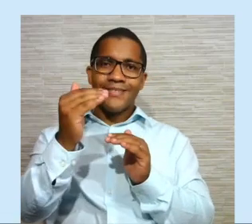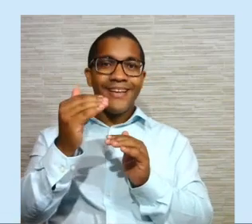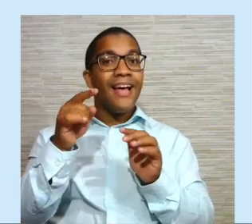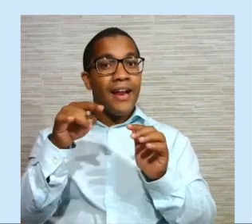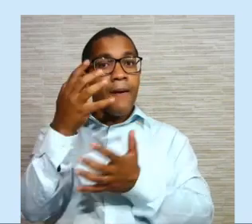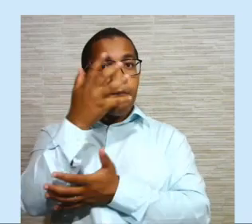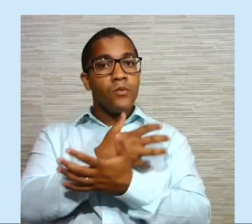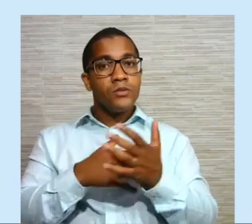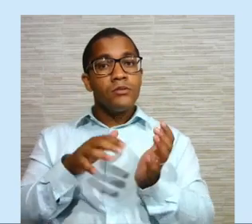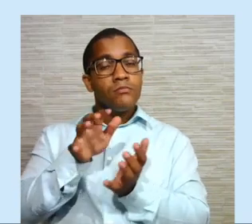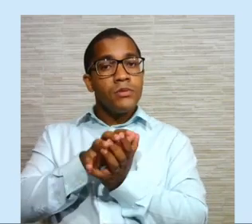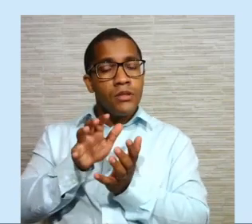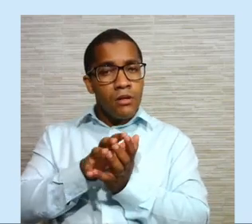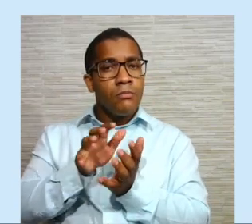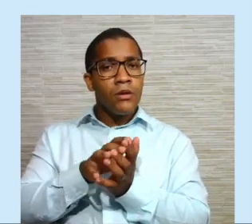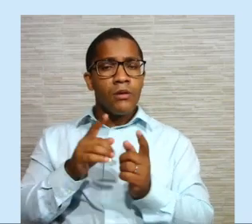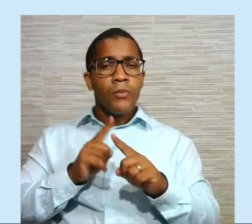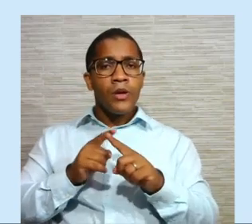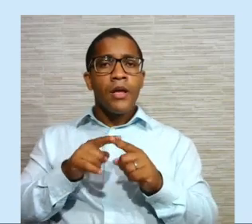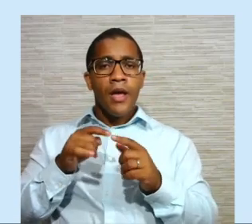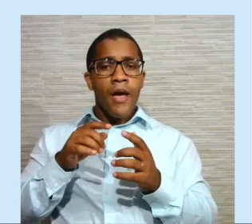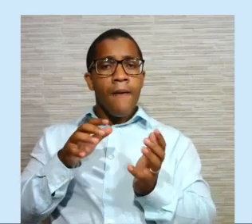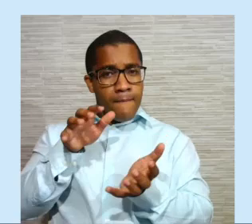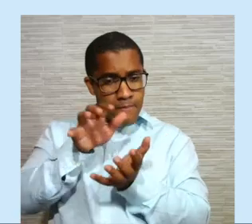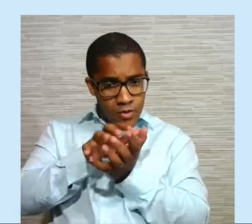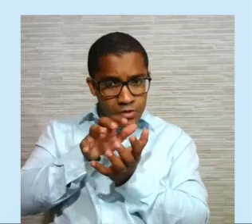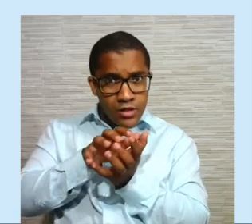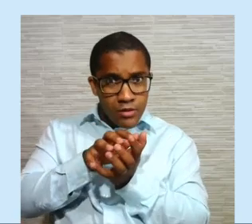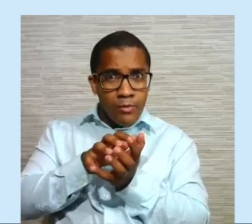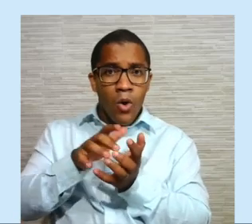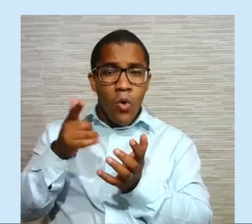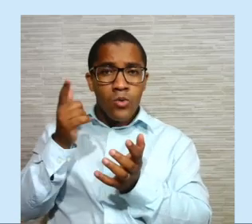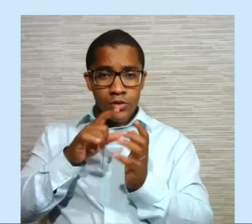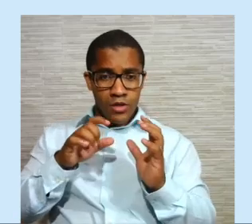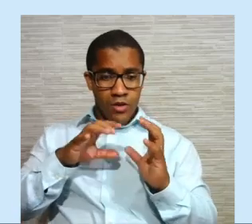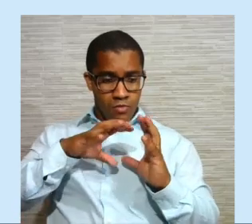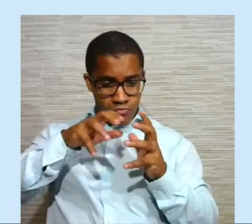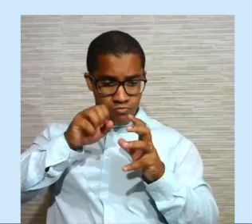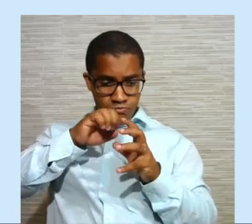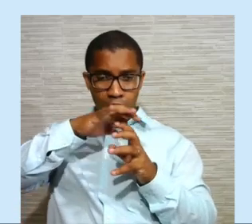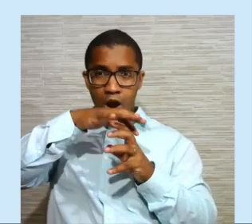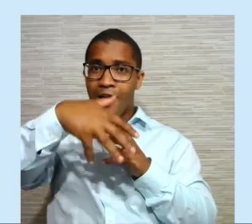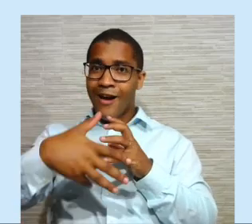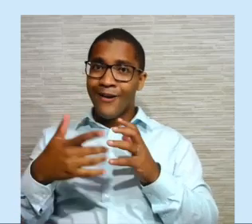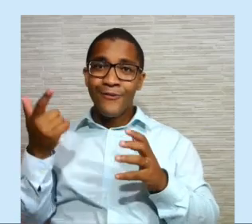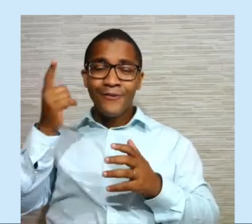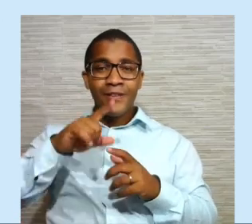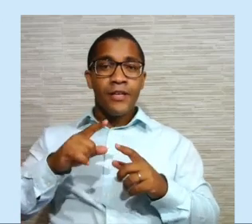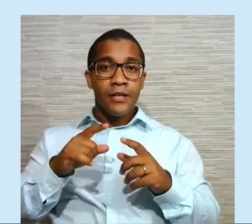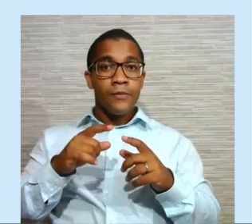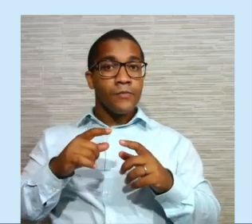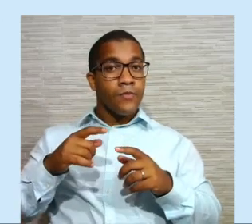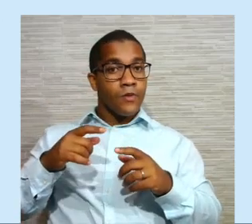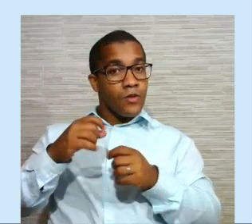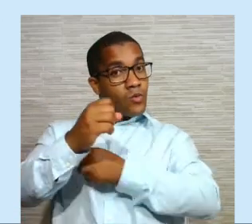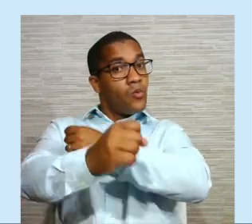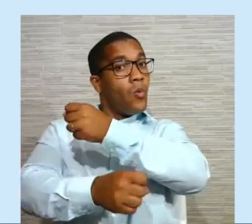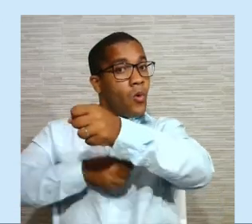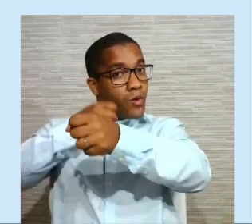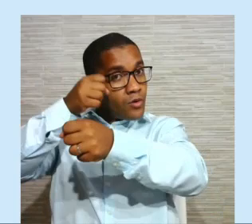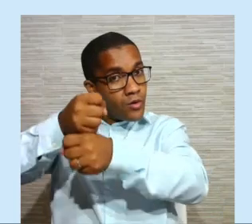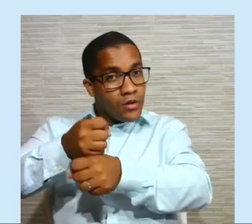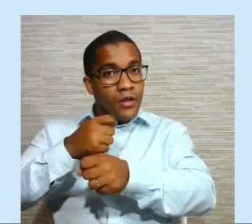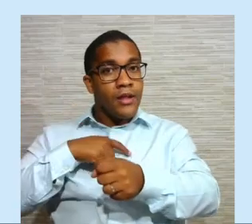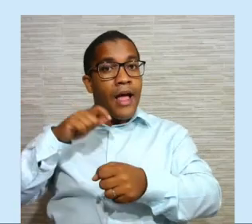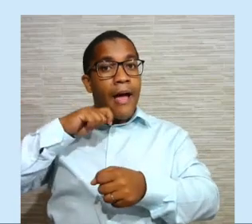música pernambucana, né? Então era a música de verdade de Pernambuco que estava ganhando o mundo, né? Então assim, na segunda edição, por exemplo, do Abril pro